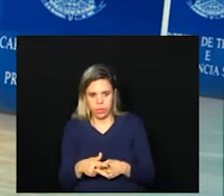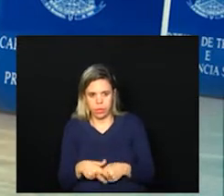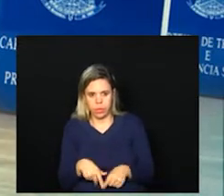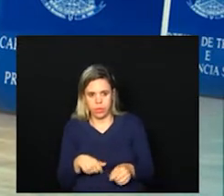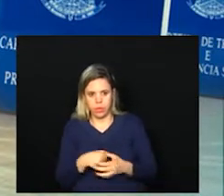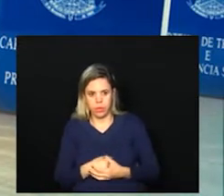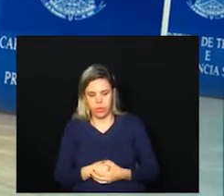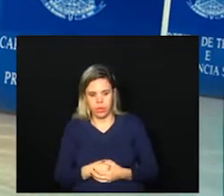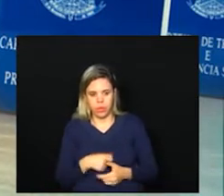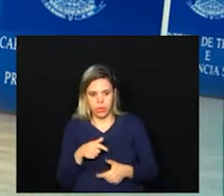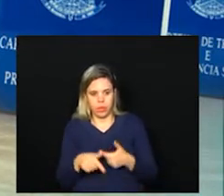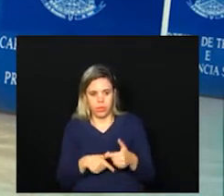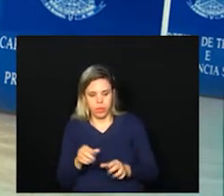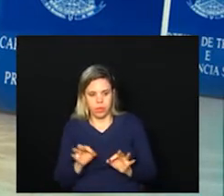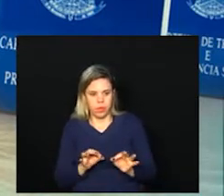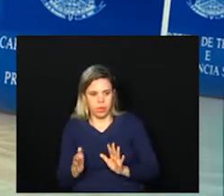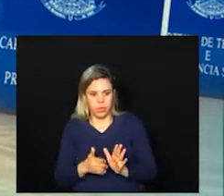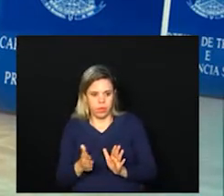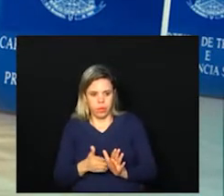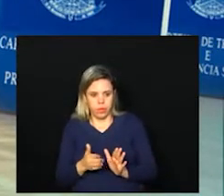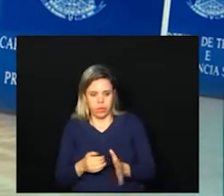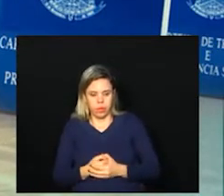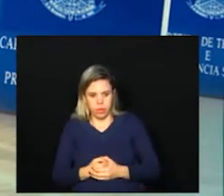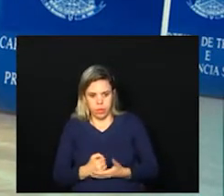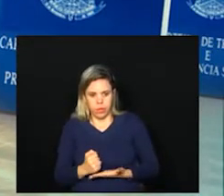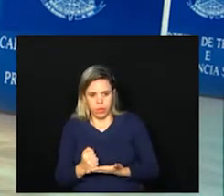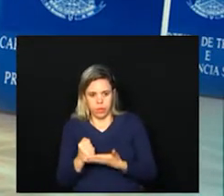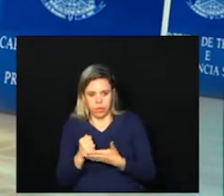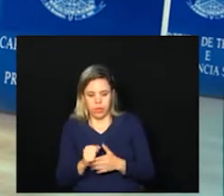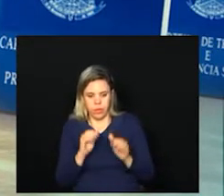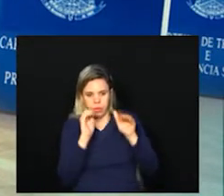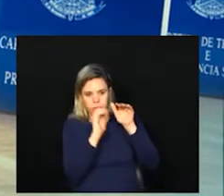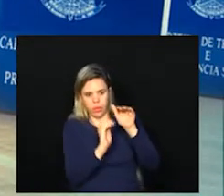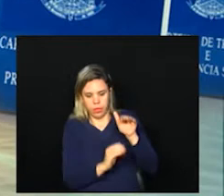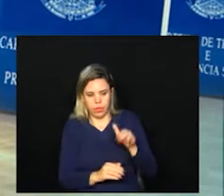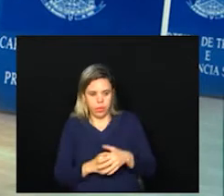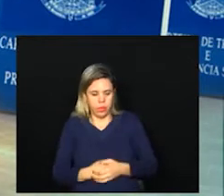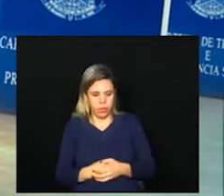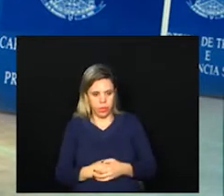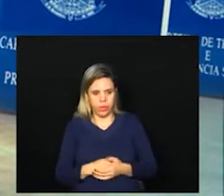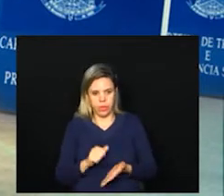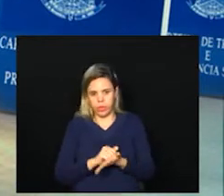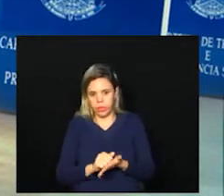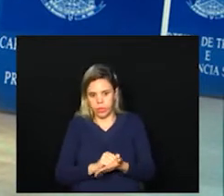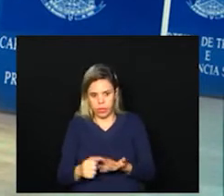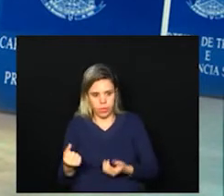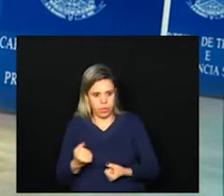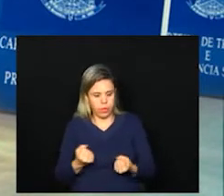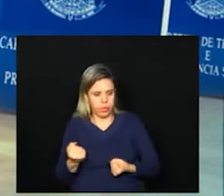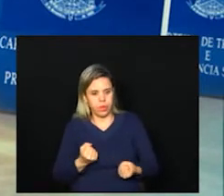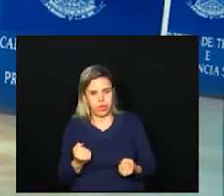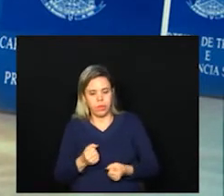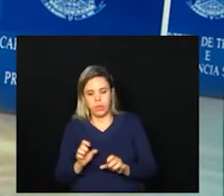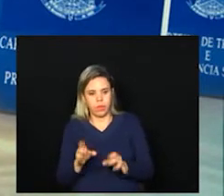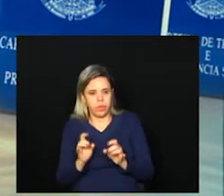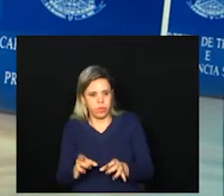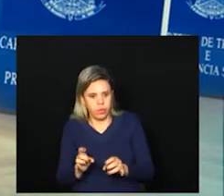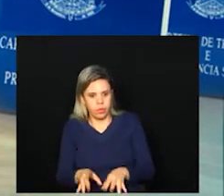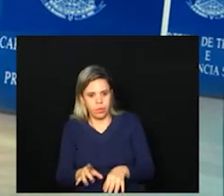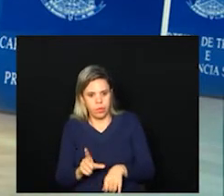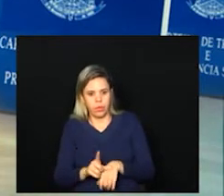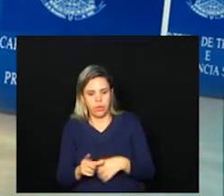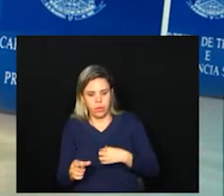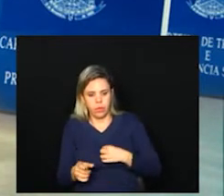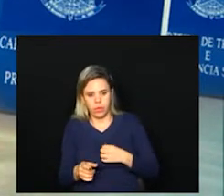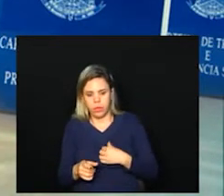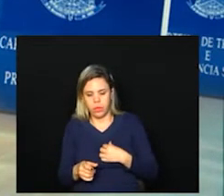manutenção, operador de produção, auxiliar de armazém, lavador de carros, vendedor de loja de roupas